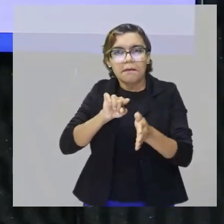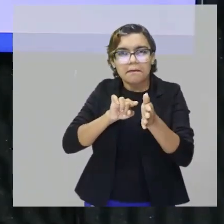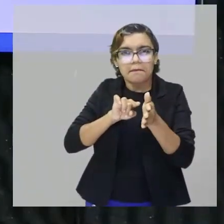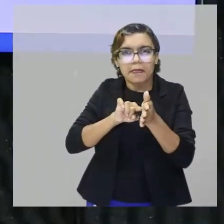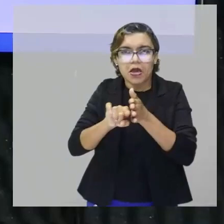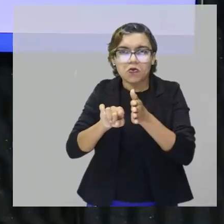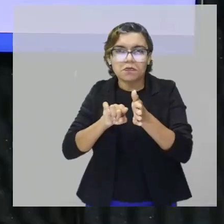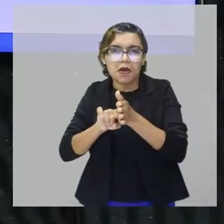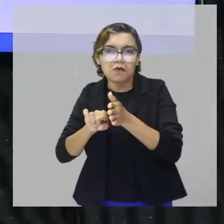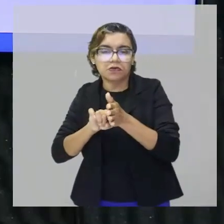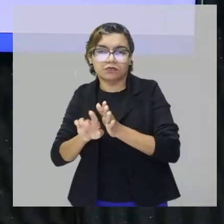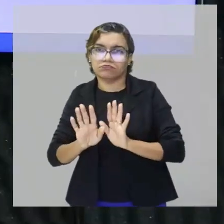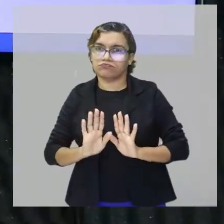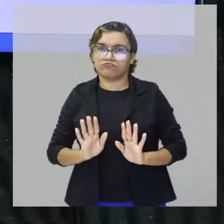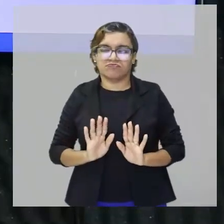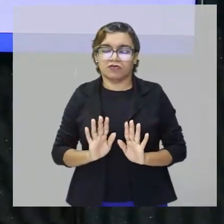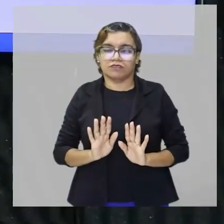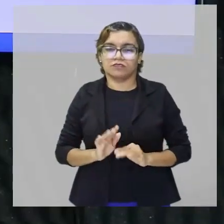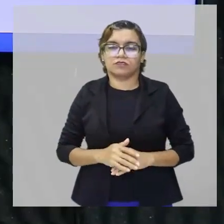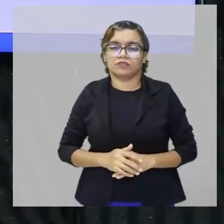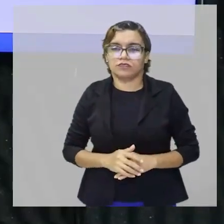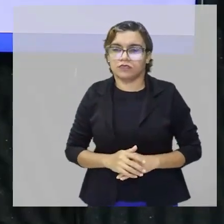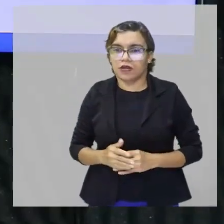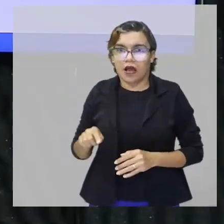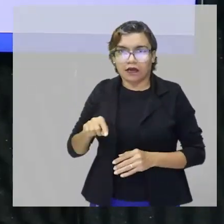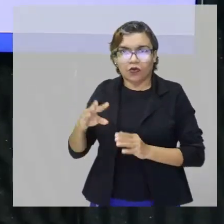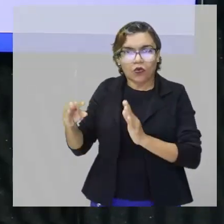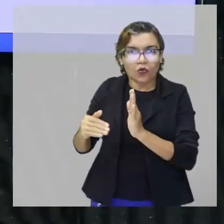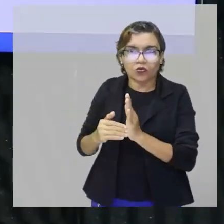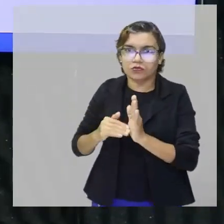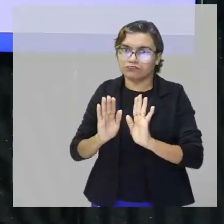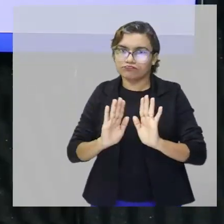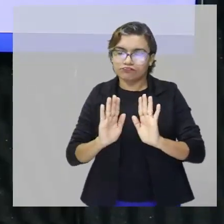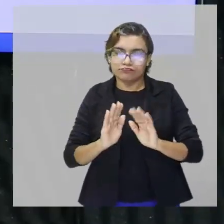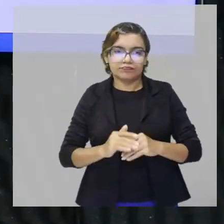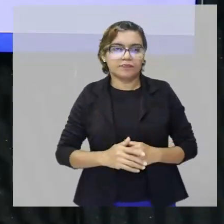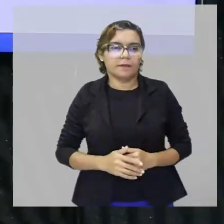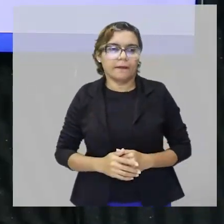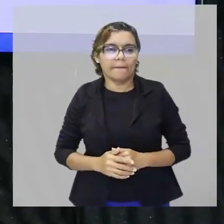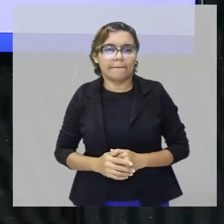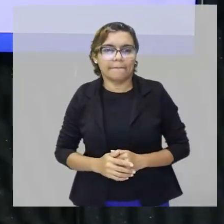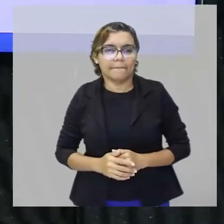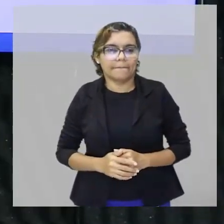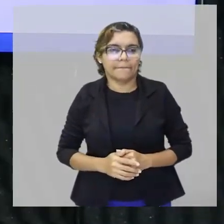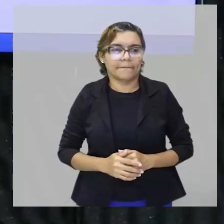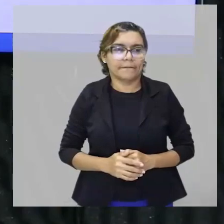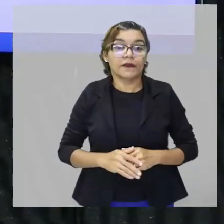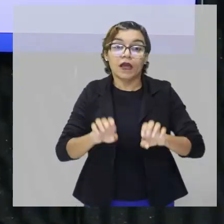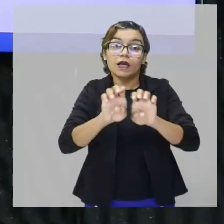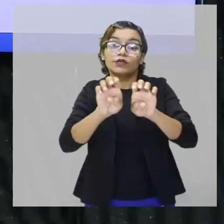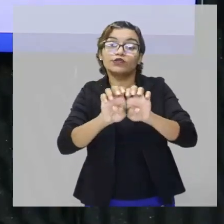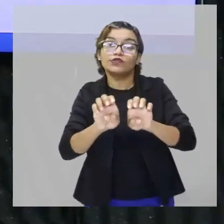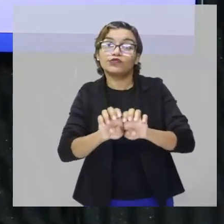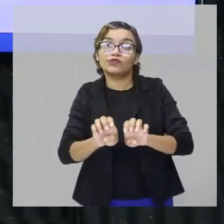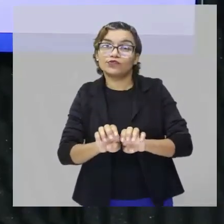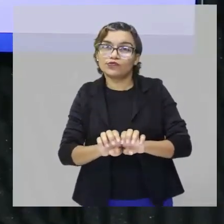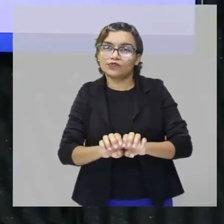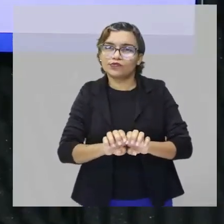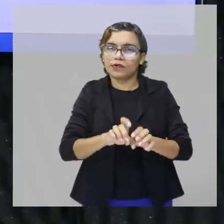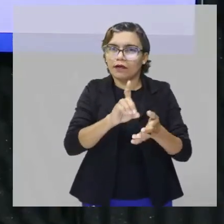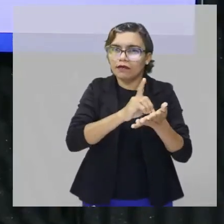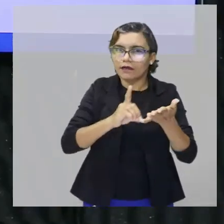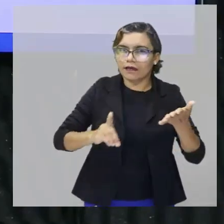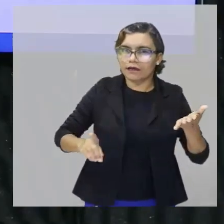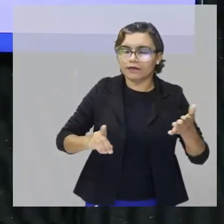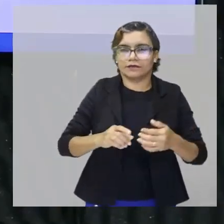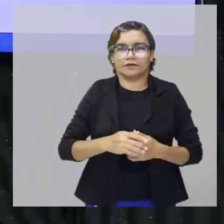sem sugestão de resolução. Não é a hora aqui, tá? E qual é a estrutura de um texto dissertativo, né?